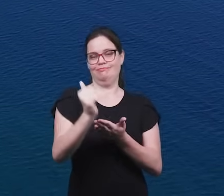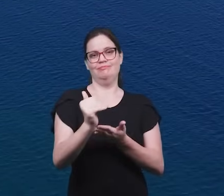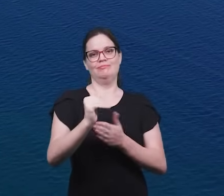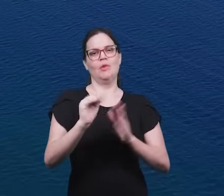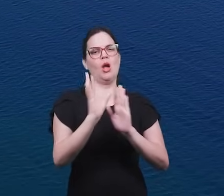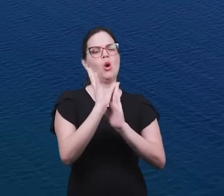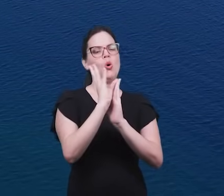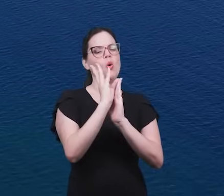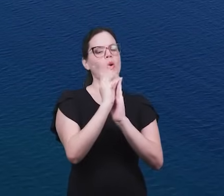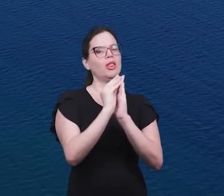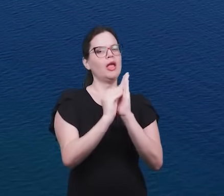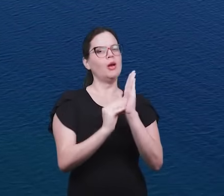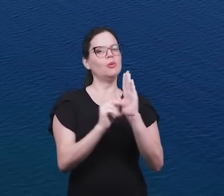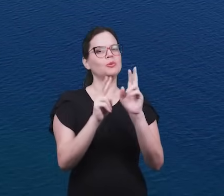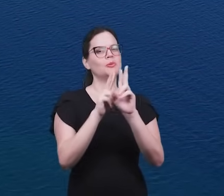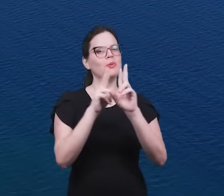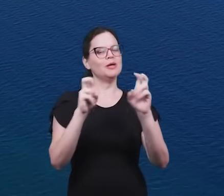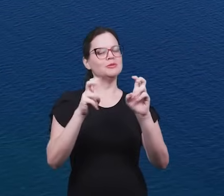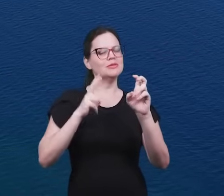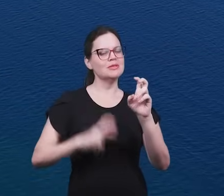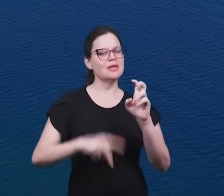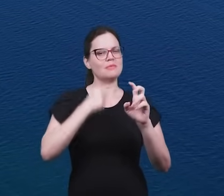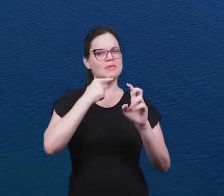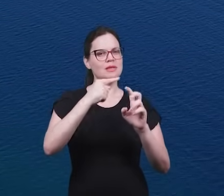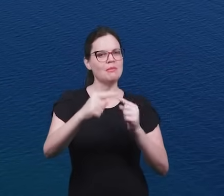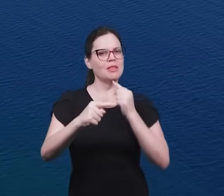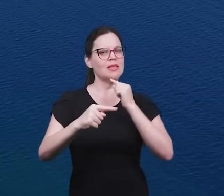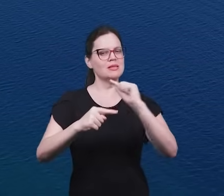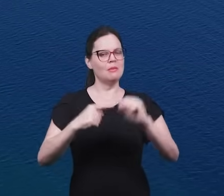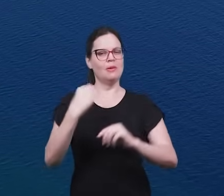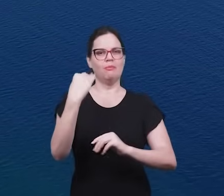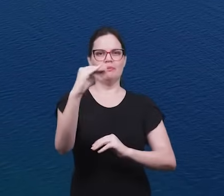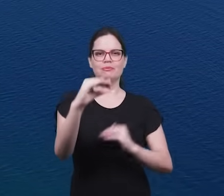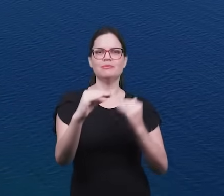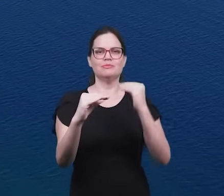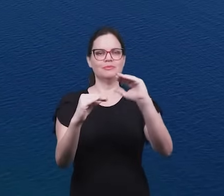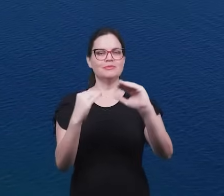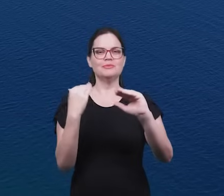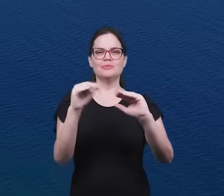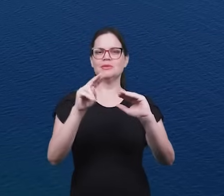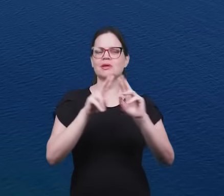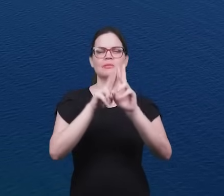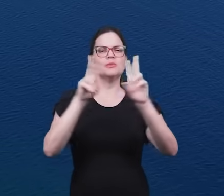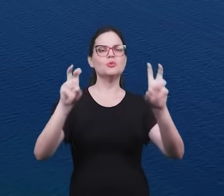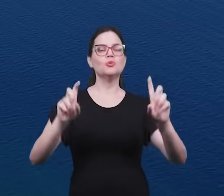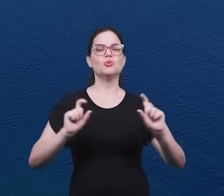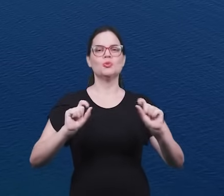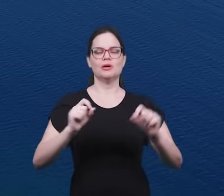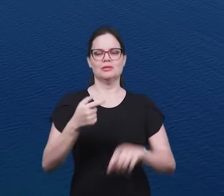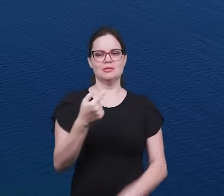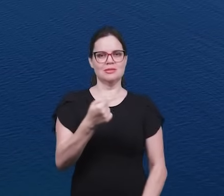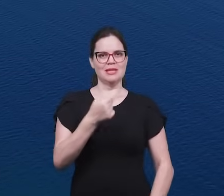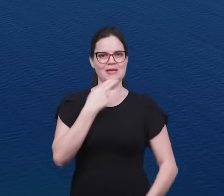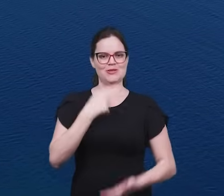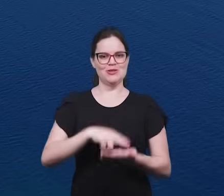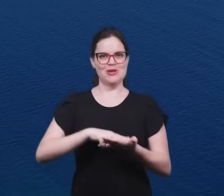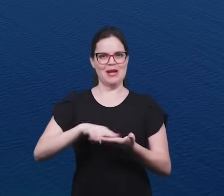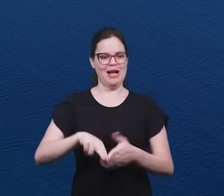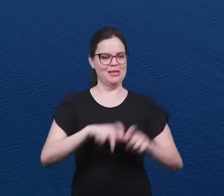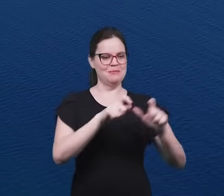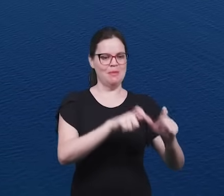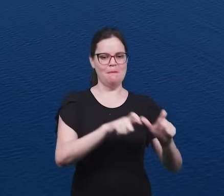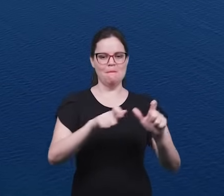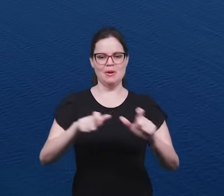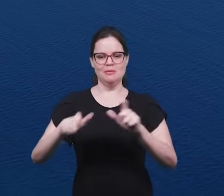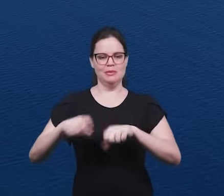esse conteúdo semanal, o programa da Igreja Cristã Maranata, que tem tratado sobre as 7 cartas, o